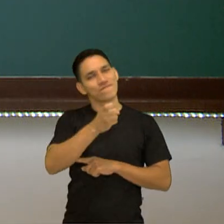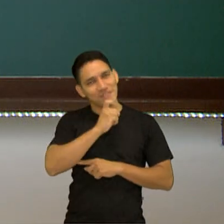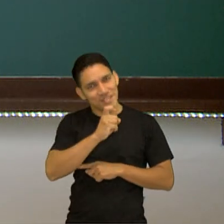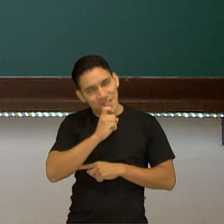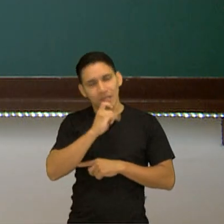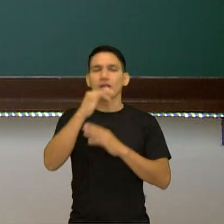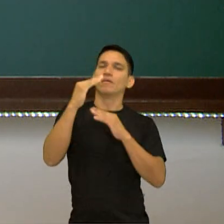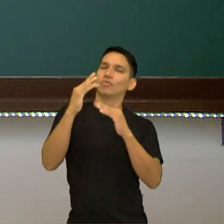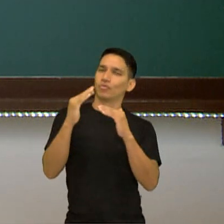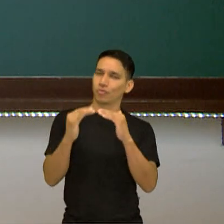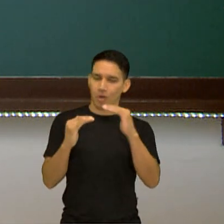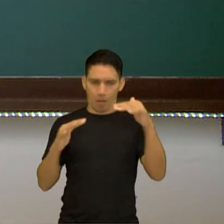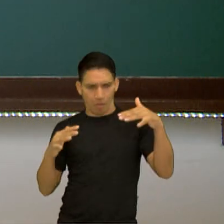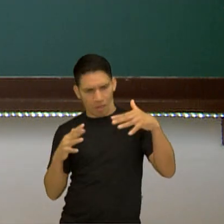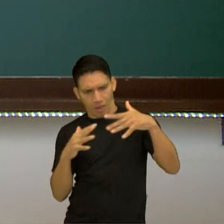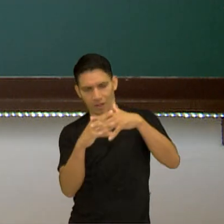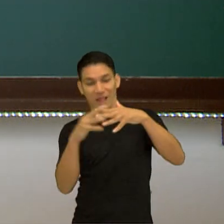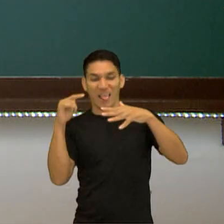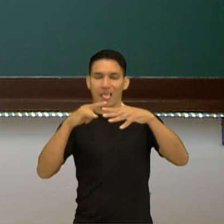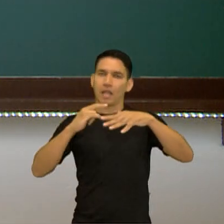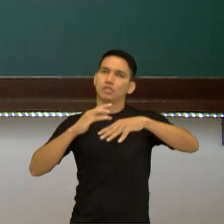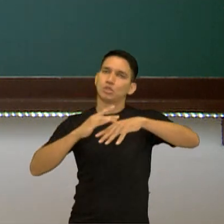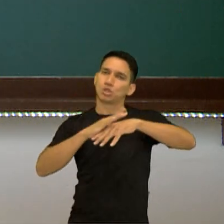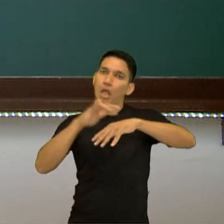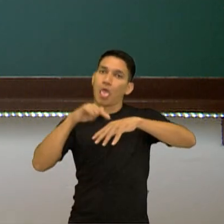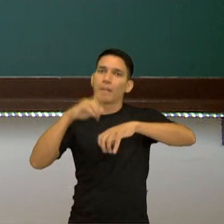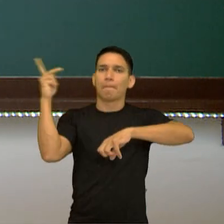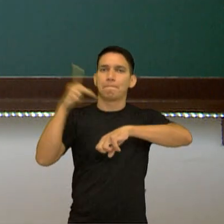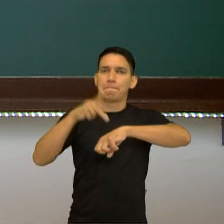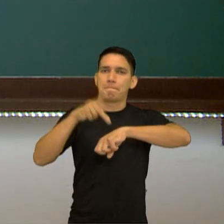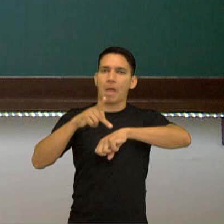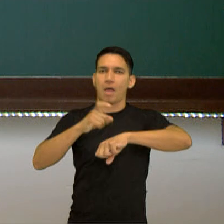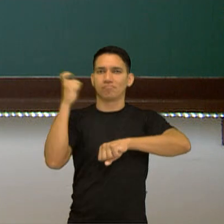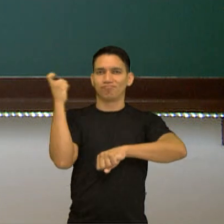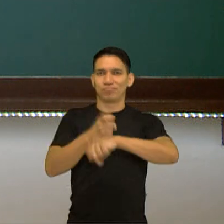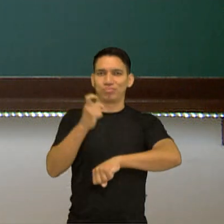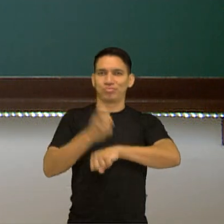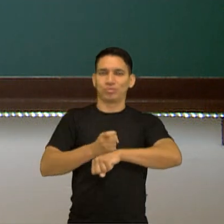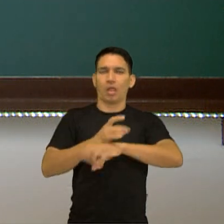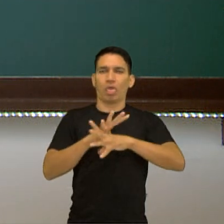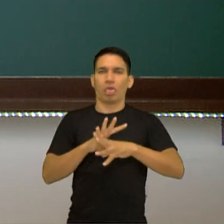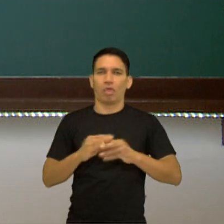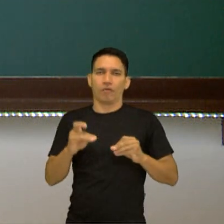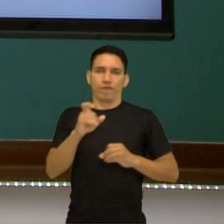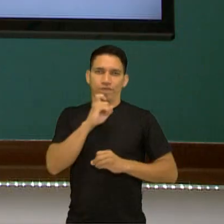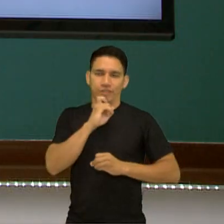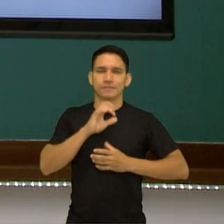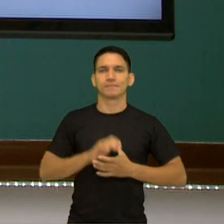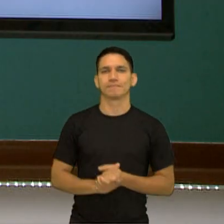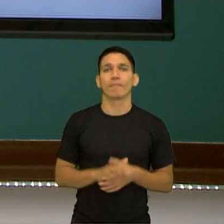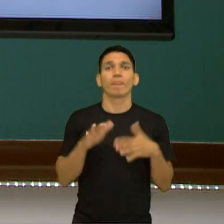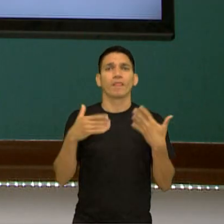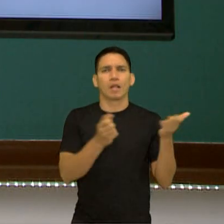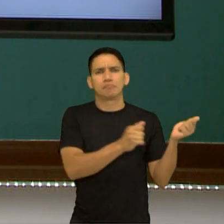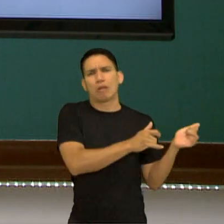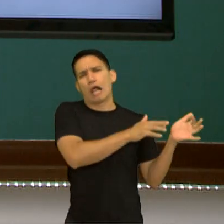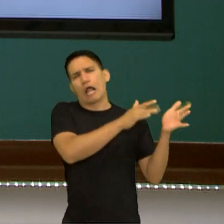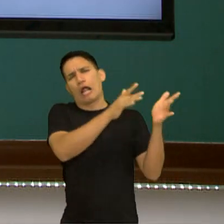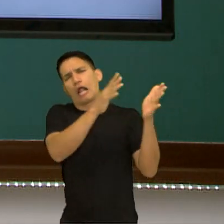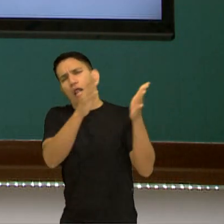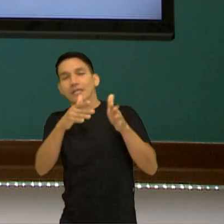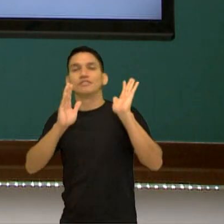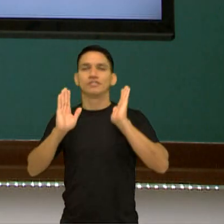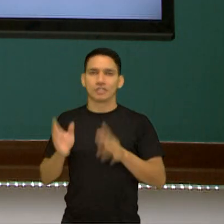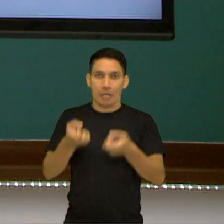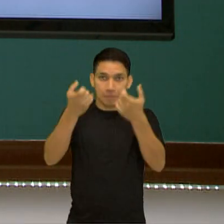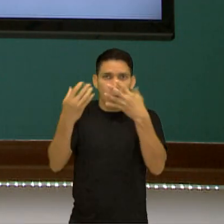material incandescente, promovendo assim o resfriamento. E agora que a gente já falou sobre essa etapa de